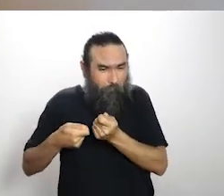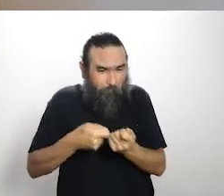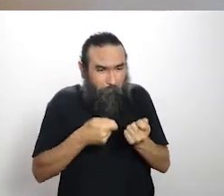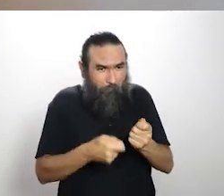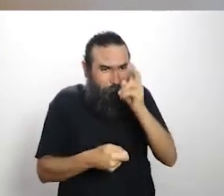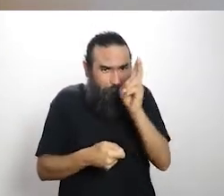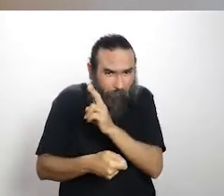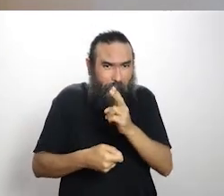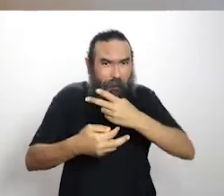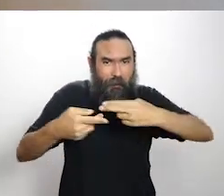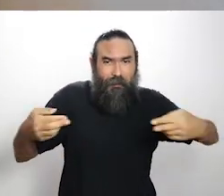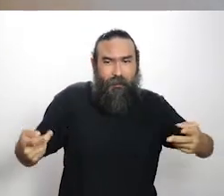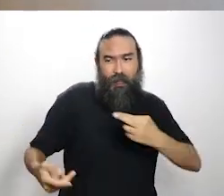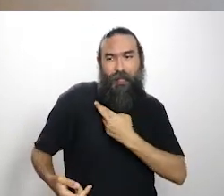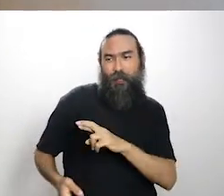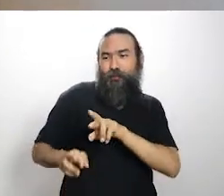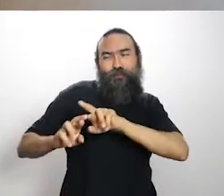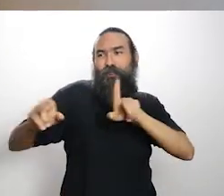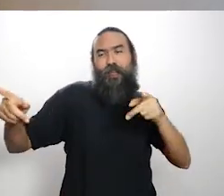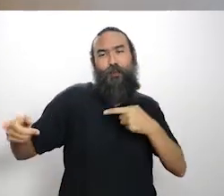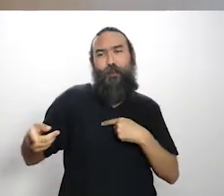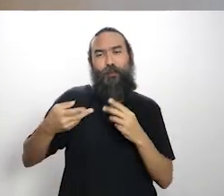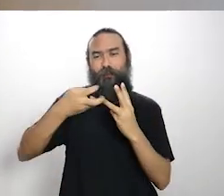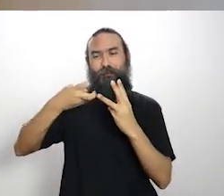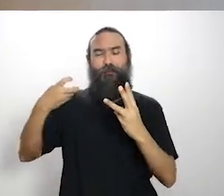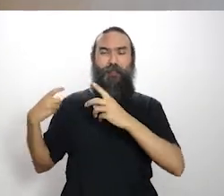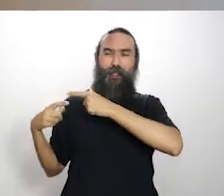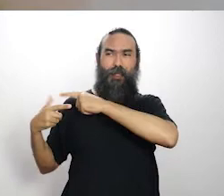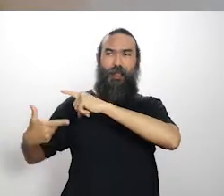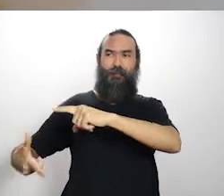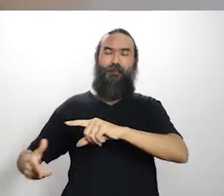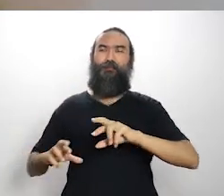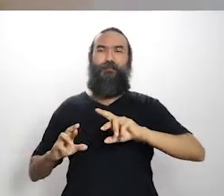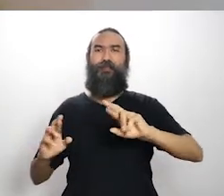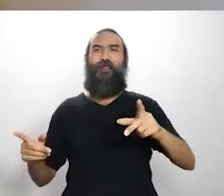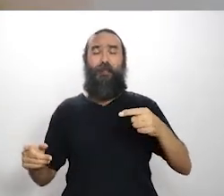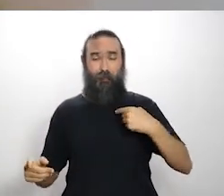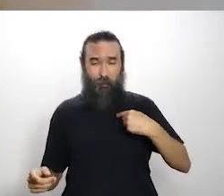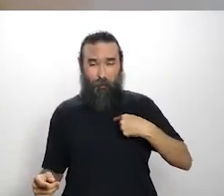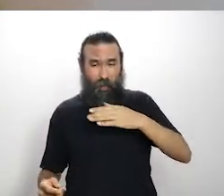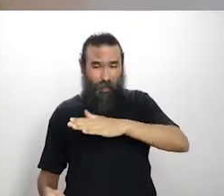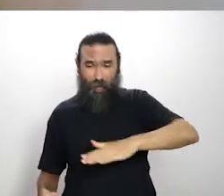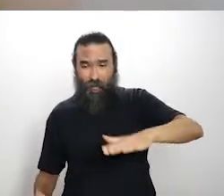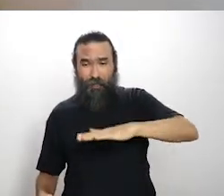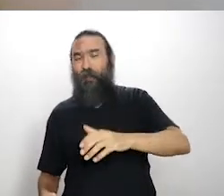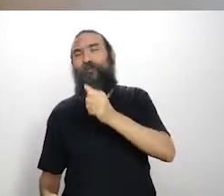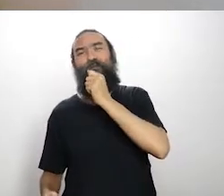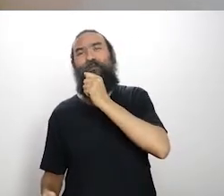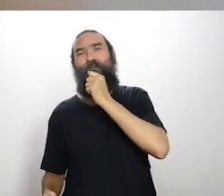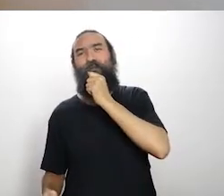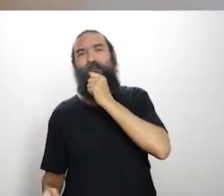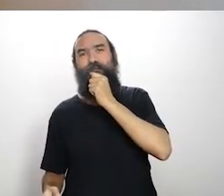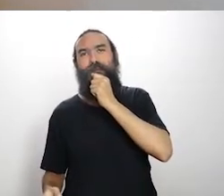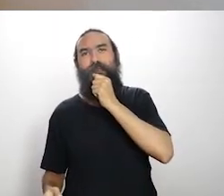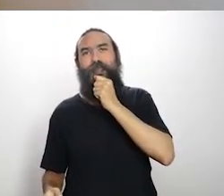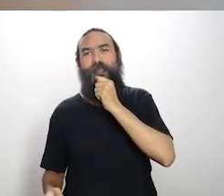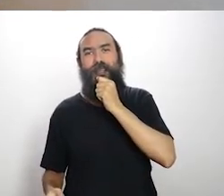era conduzido, assim como eu tive na infância, né? Na infância não tinha essa educação diferenciada. Né?